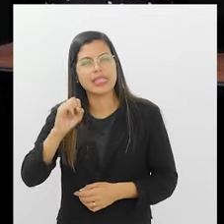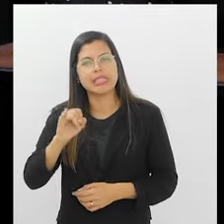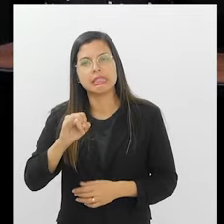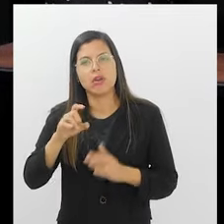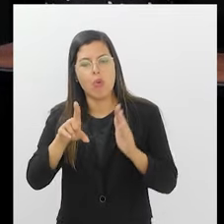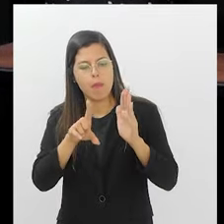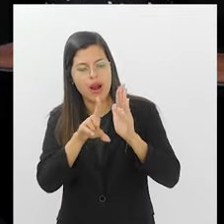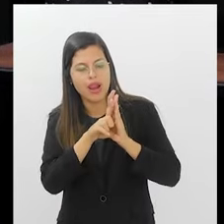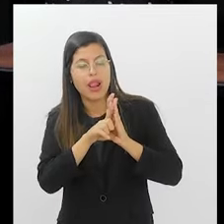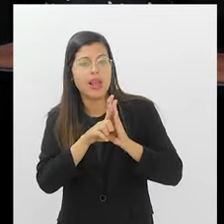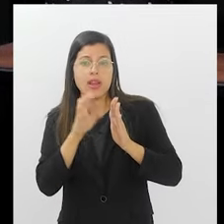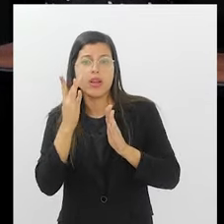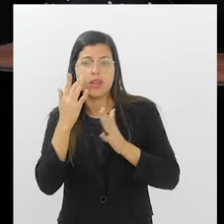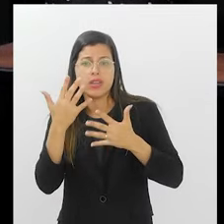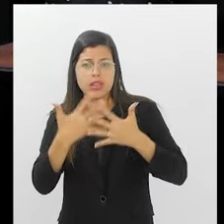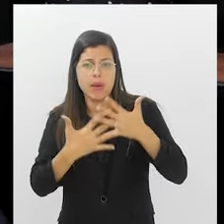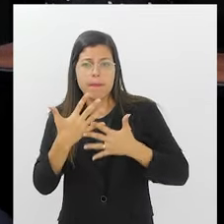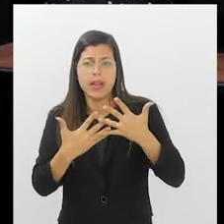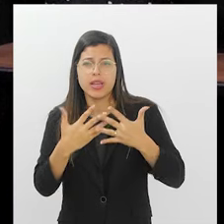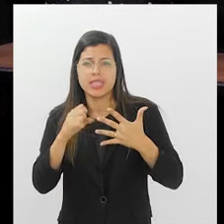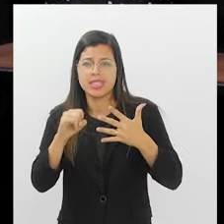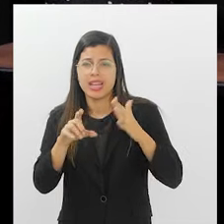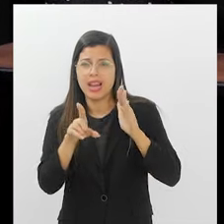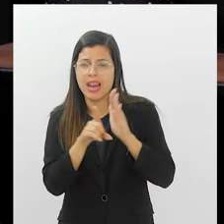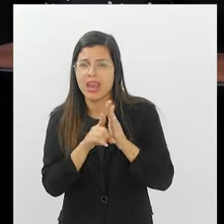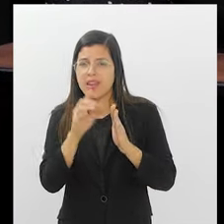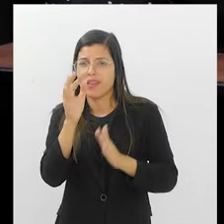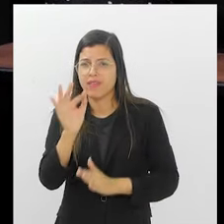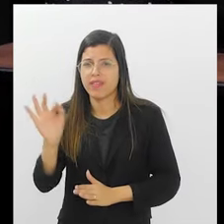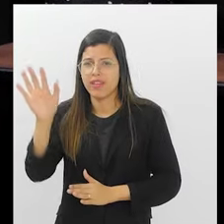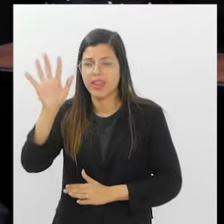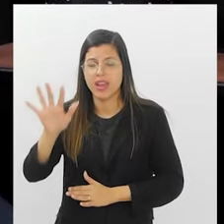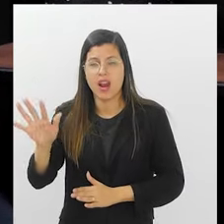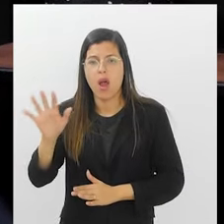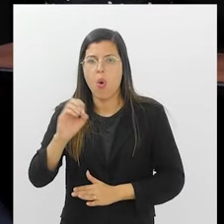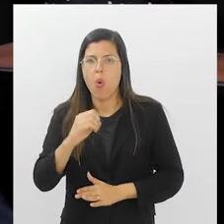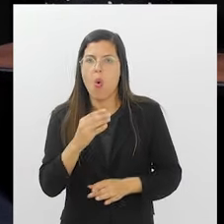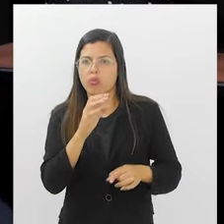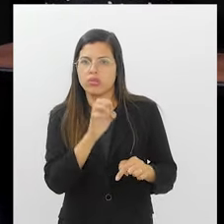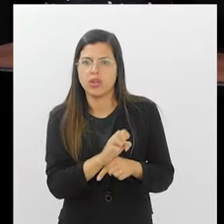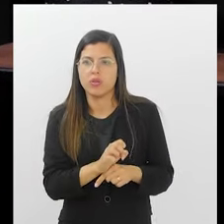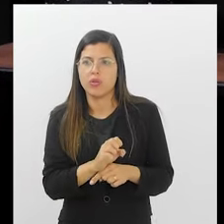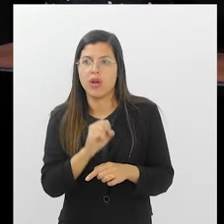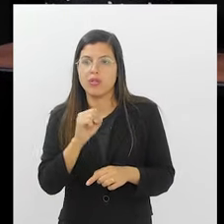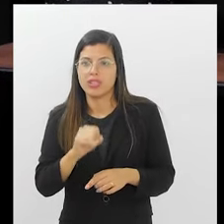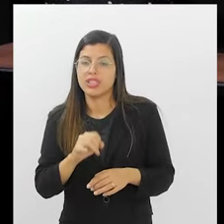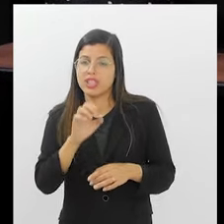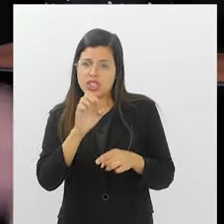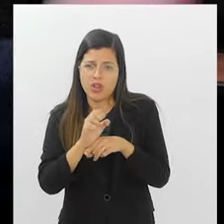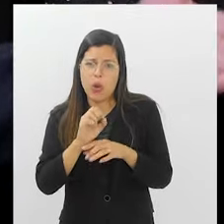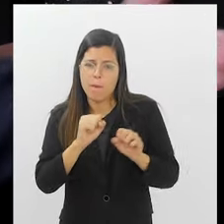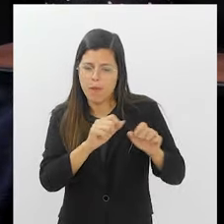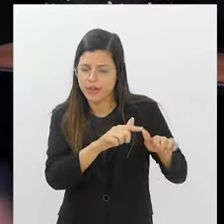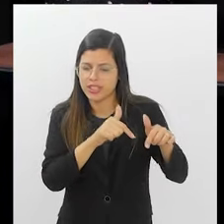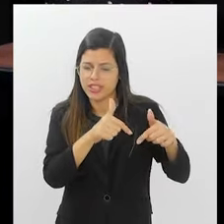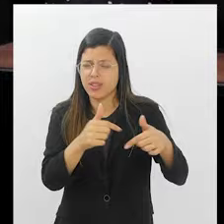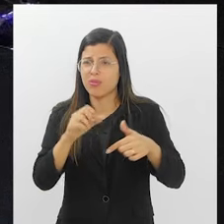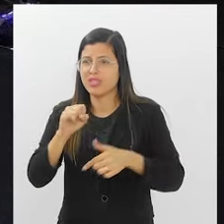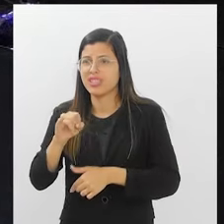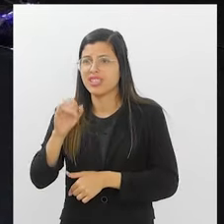lei, que eu acho que atrapalha muito, é federal ou estadual. Se for estadual, o senhor pode intervir. Se for federal, o senhor pode